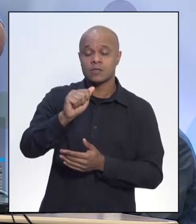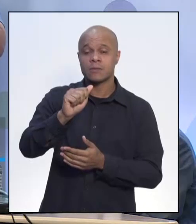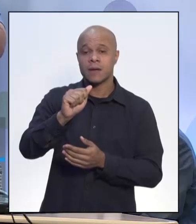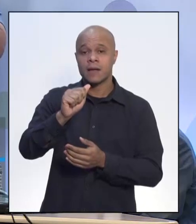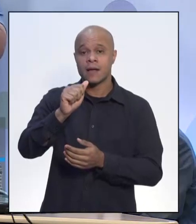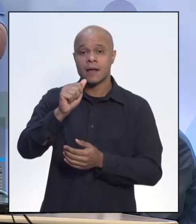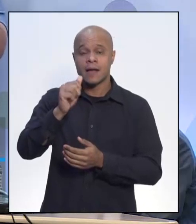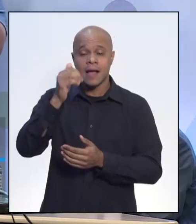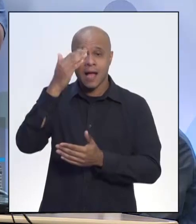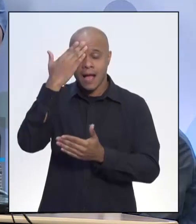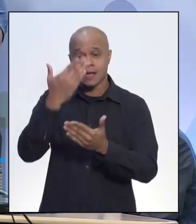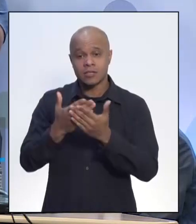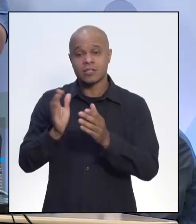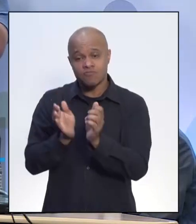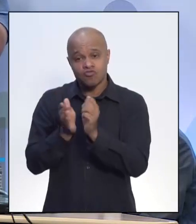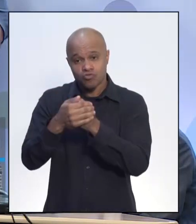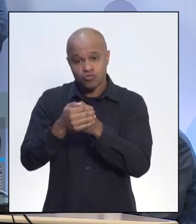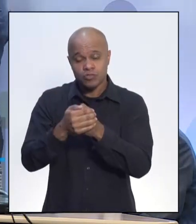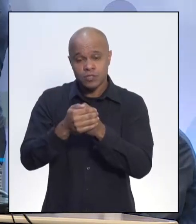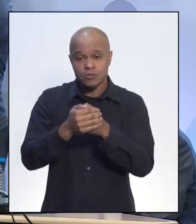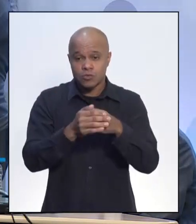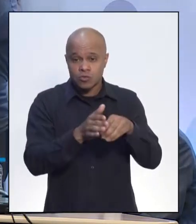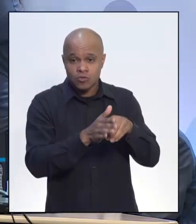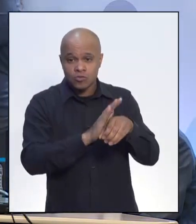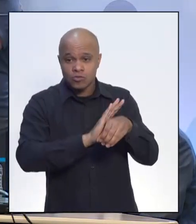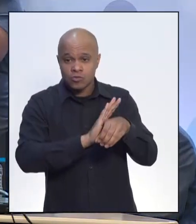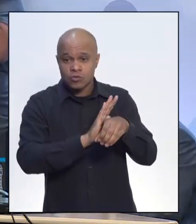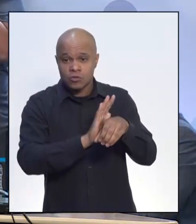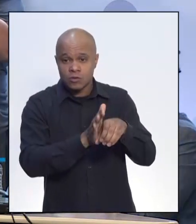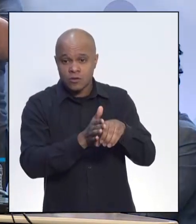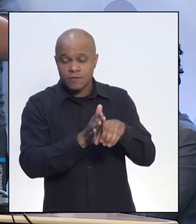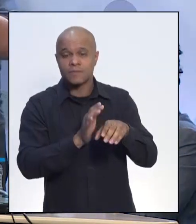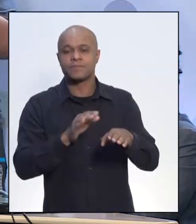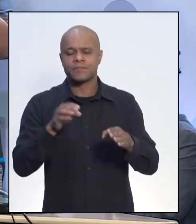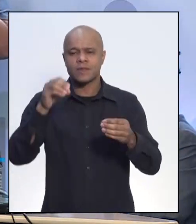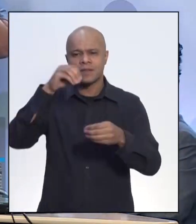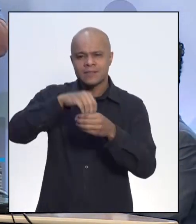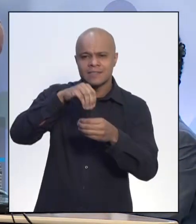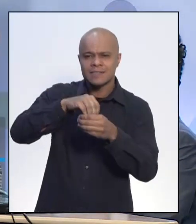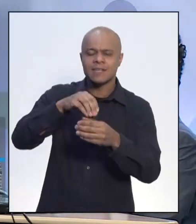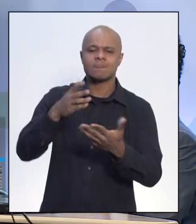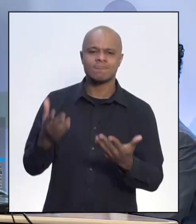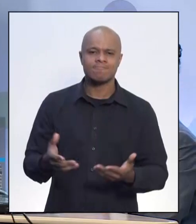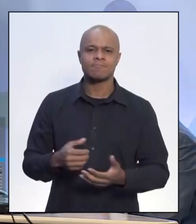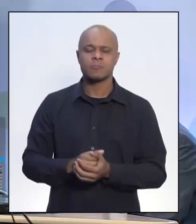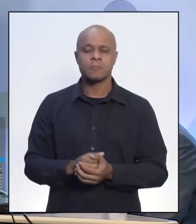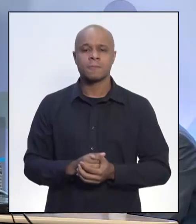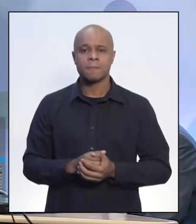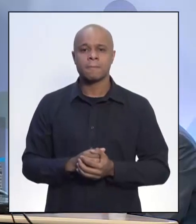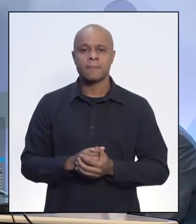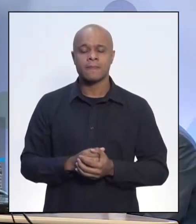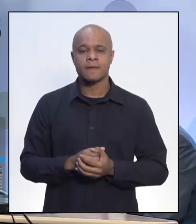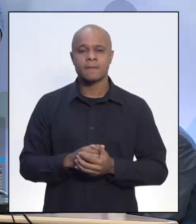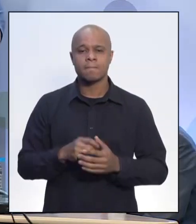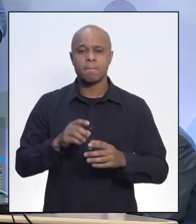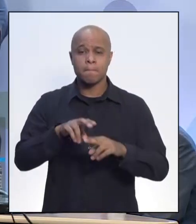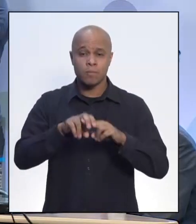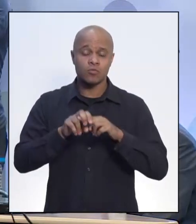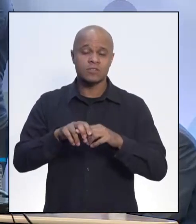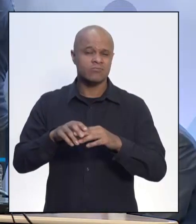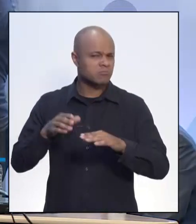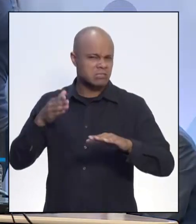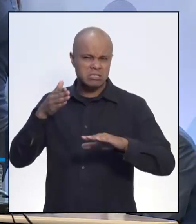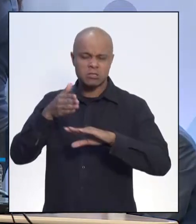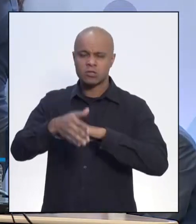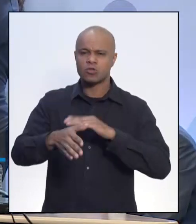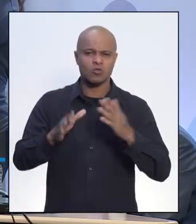de cavernas que tem nessa região, né, uma região árida, e que, se possivelmente, ele estaria lá, então, se invadiu. E